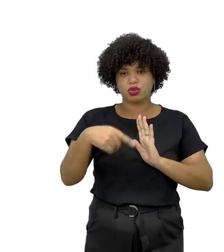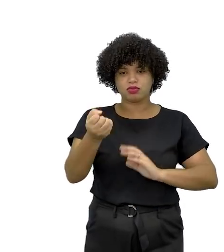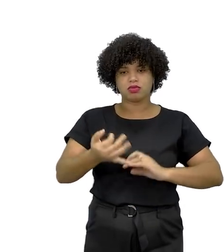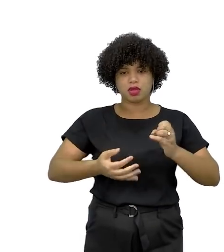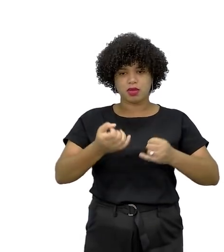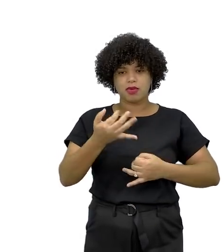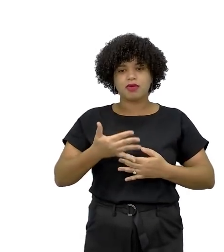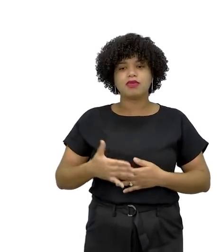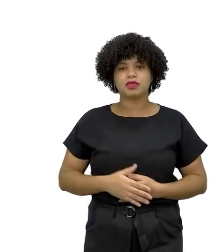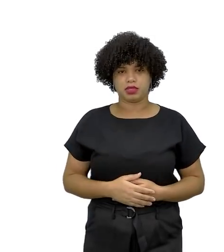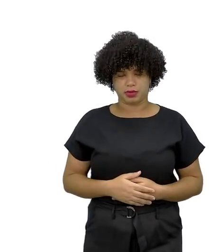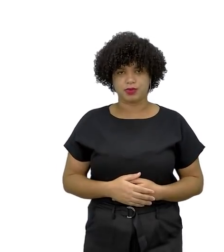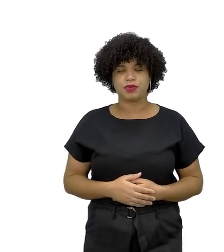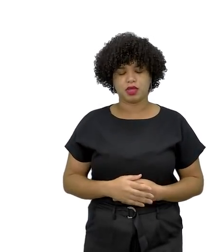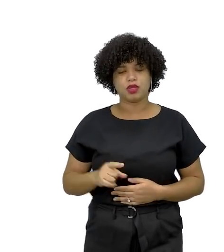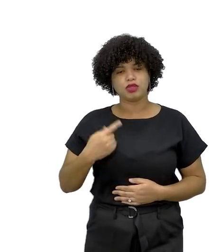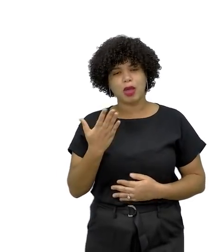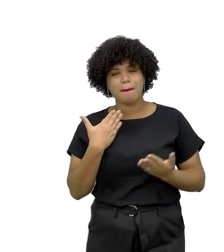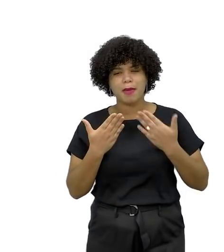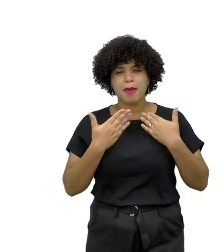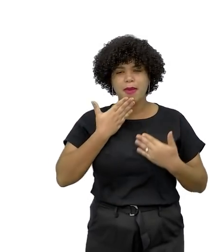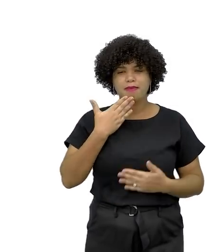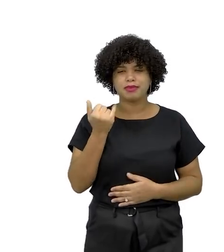trazer aqui para a gente conversar um pouquinho,